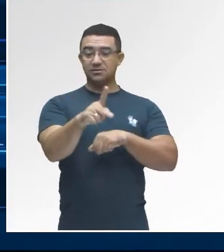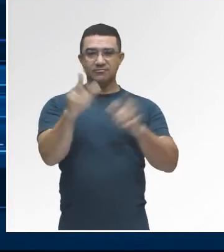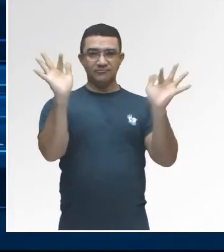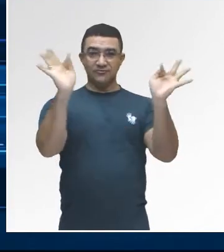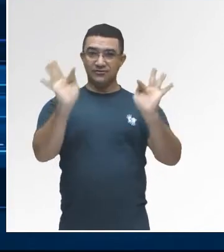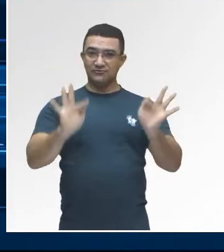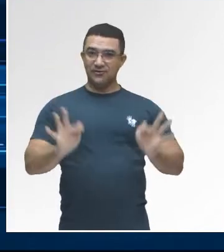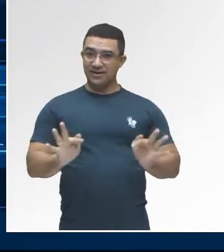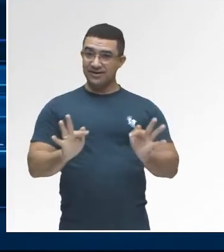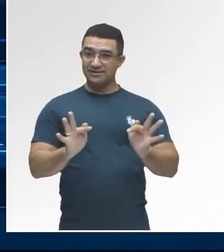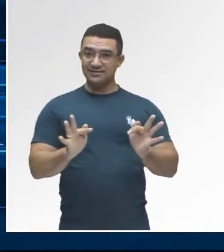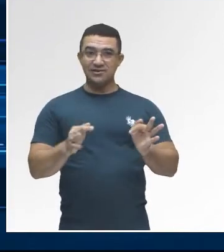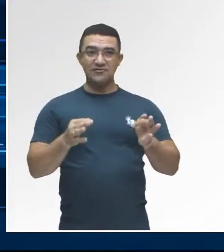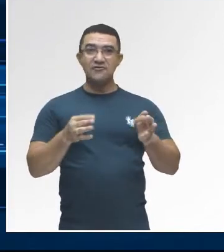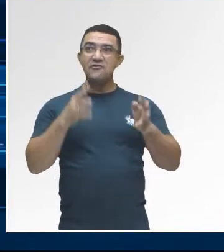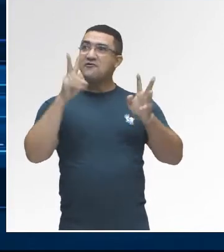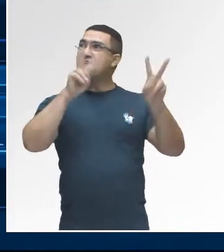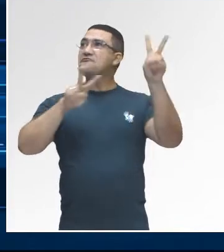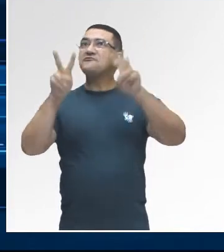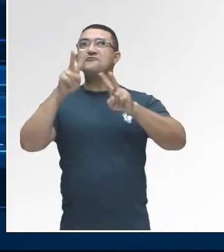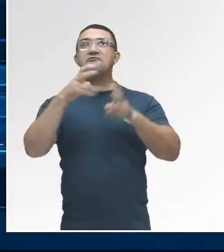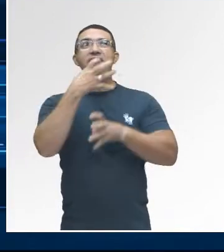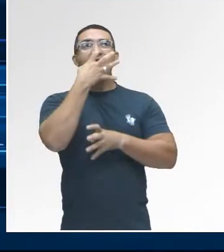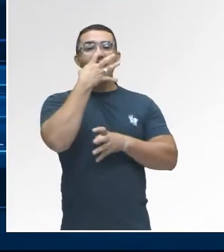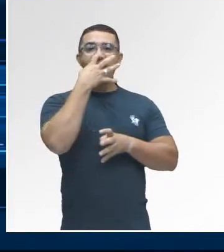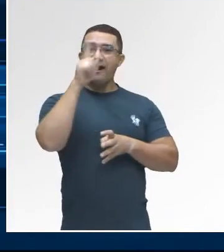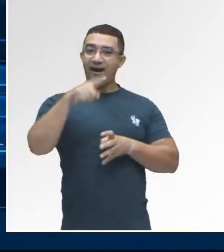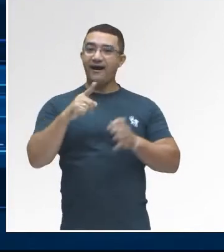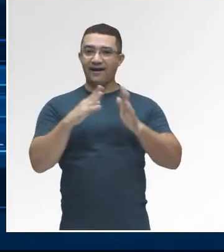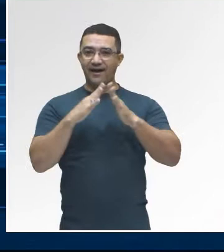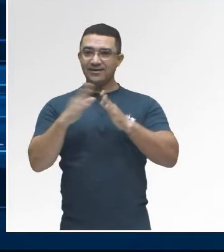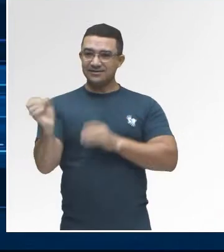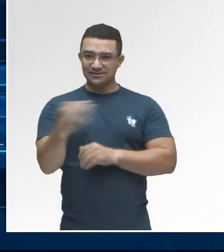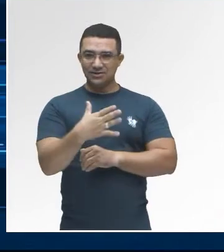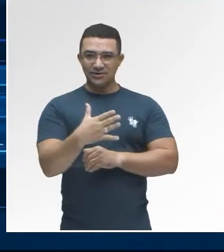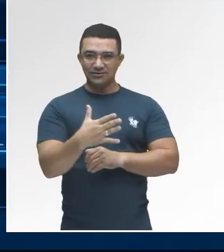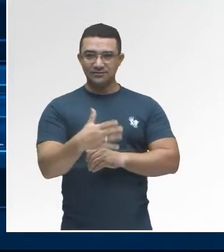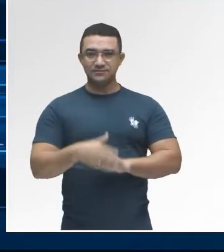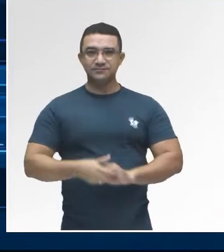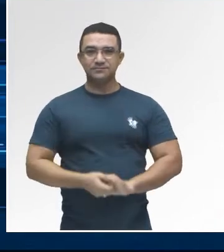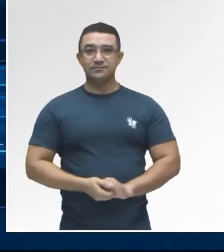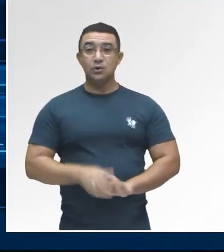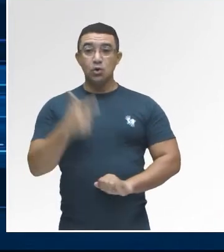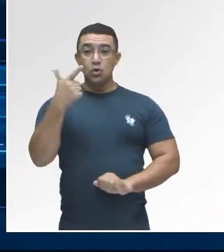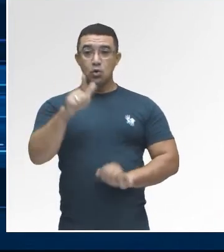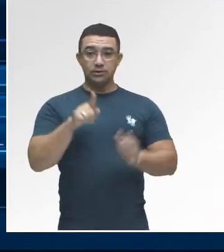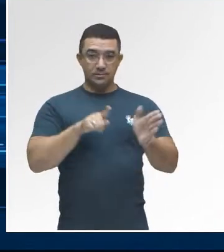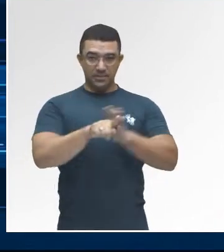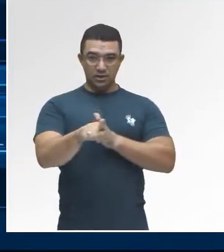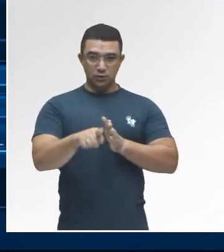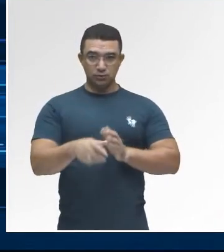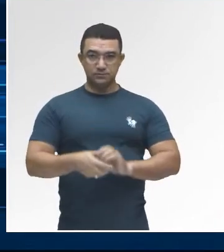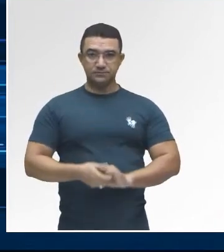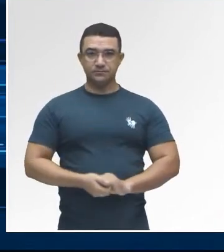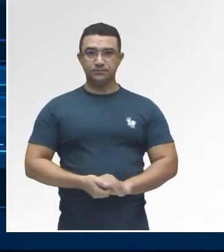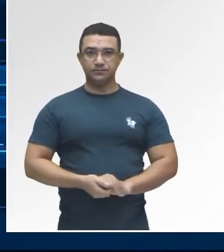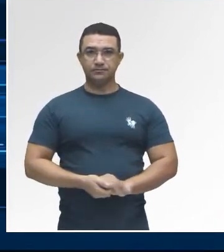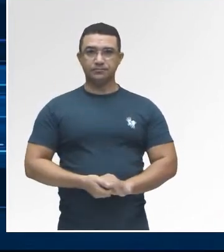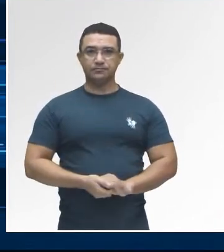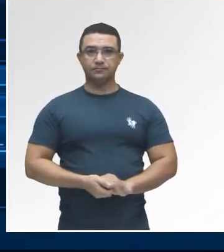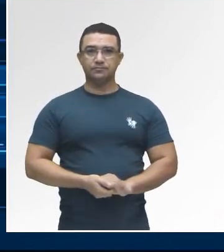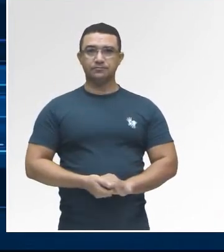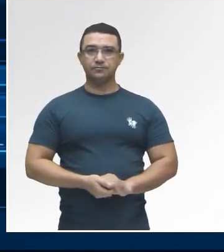entraram ali naquele local, que por um acaso é a nova casa deles. A gente tem mais outra pergunta usando essa mesma imagem. Let's